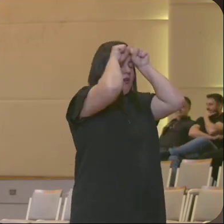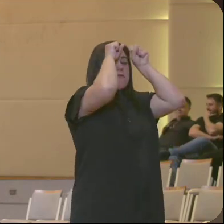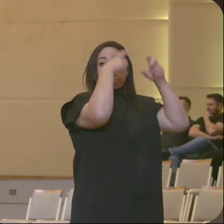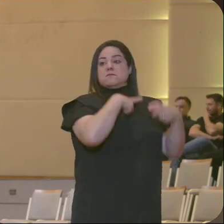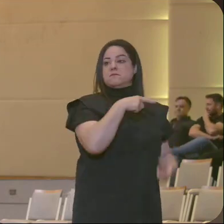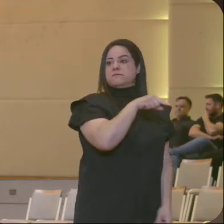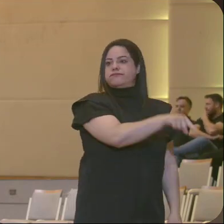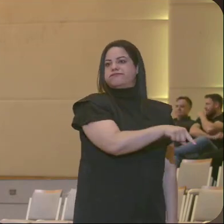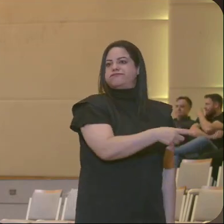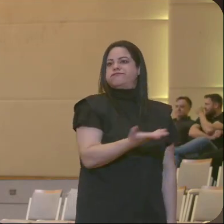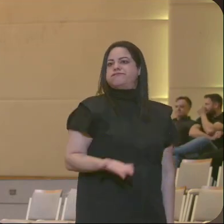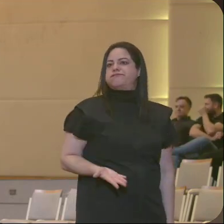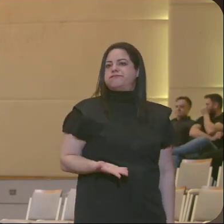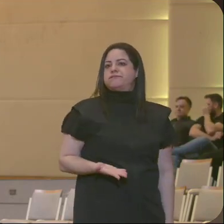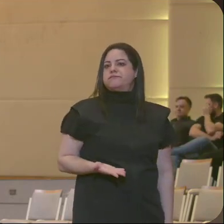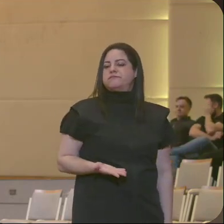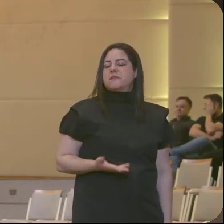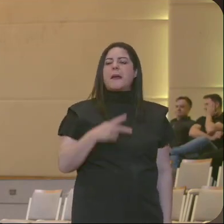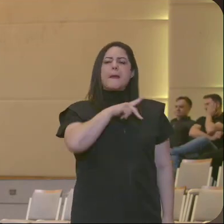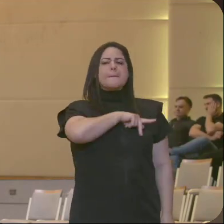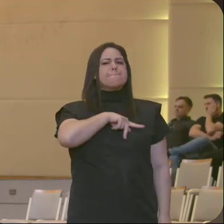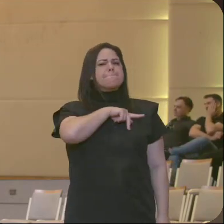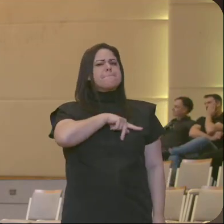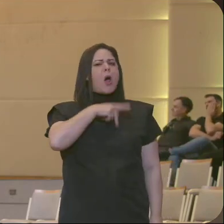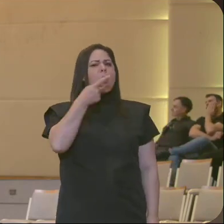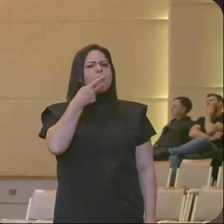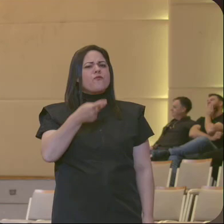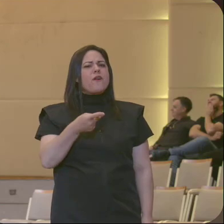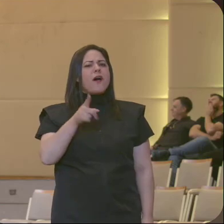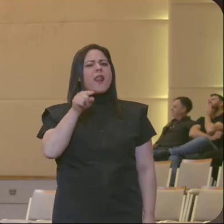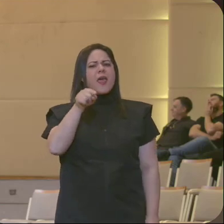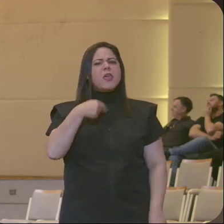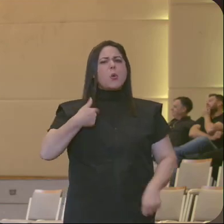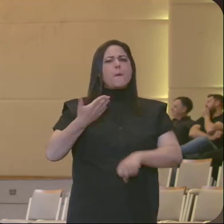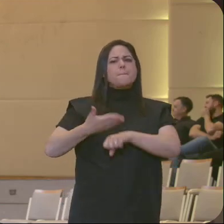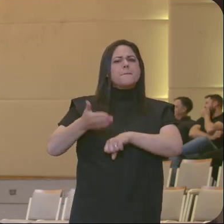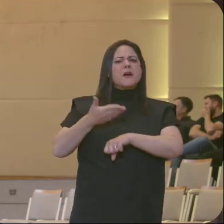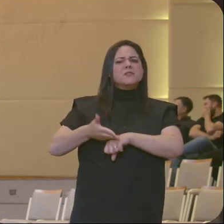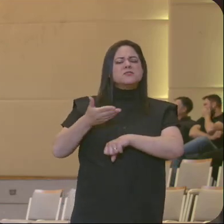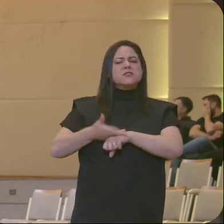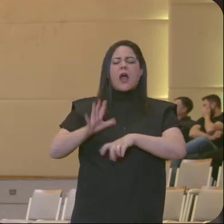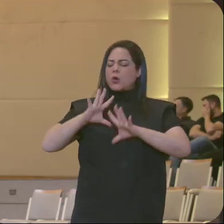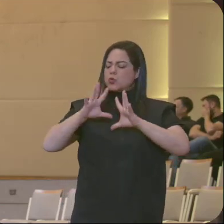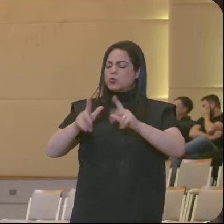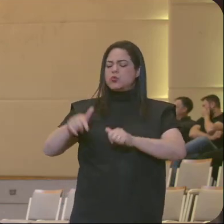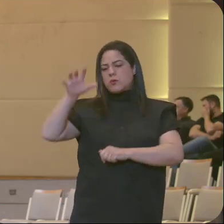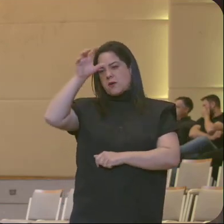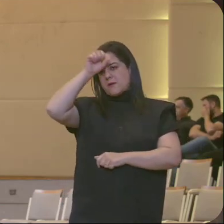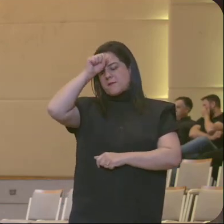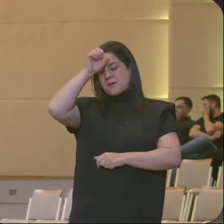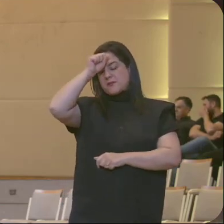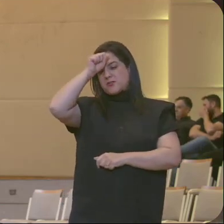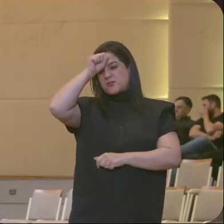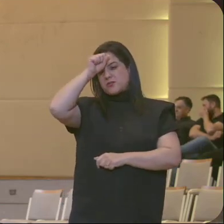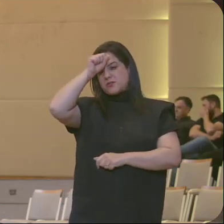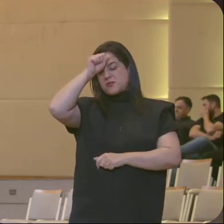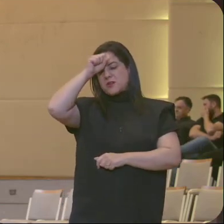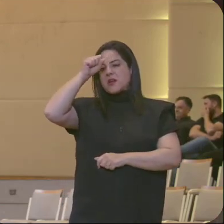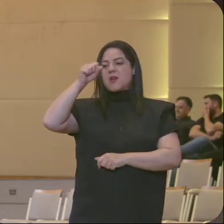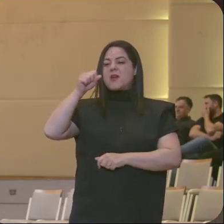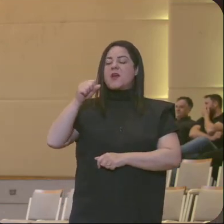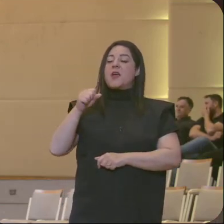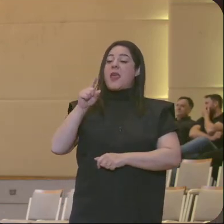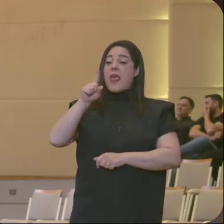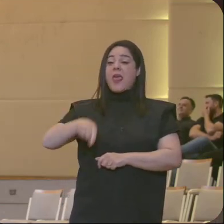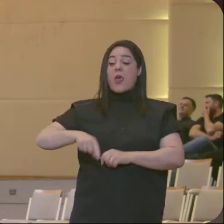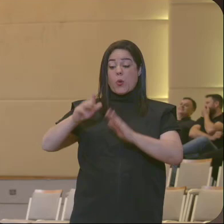apóstolo está falando nesses versos, é não deixar de colocar em prática tudo o que aprendeu. Causa, oração.